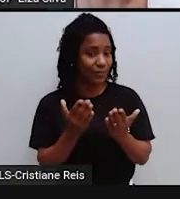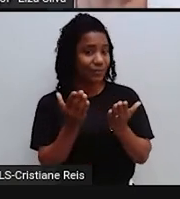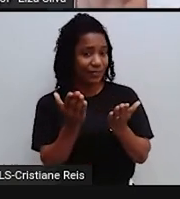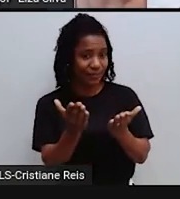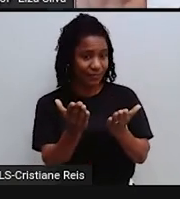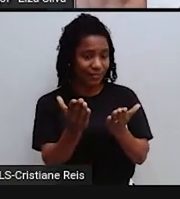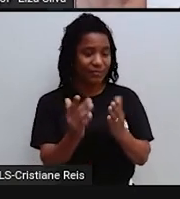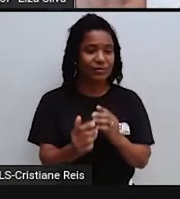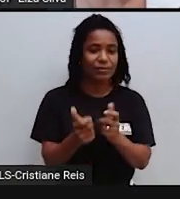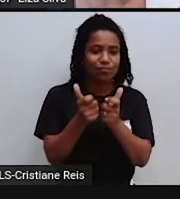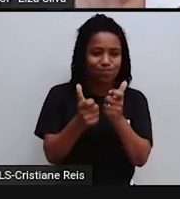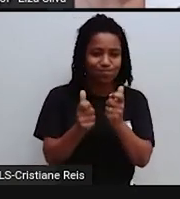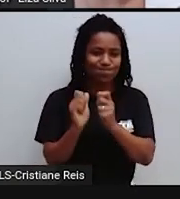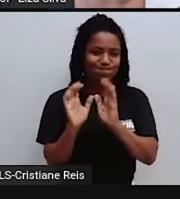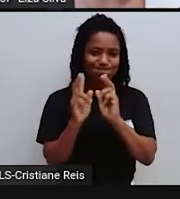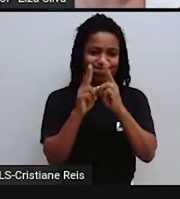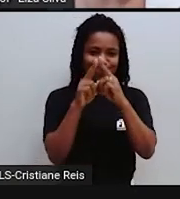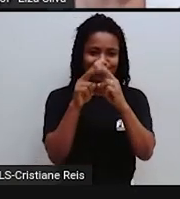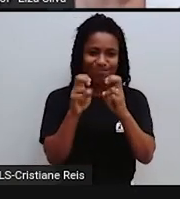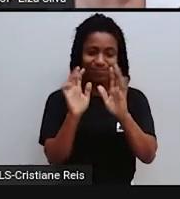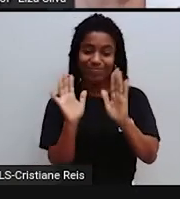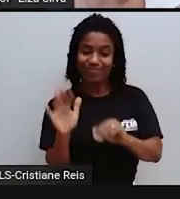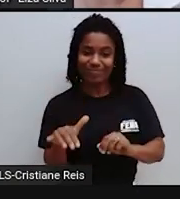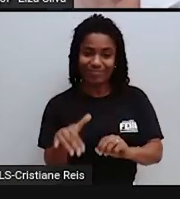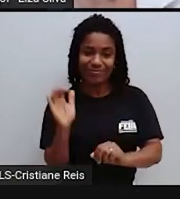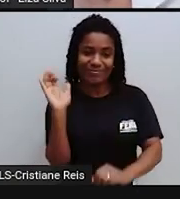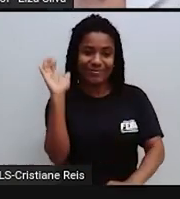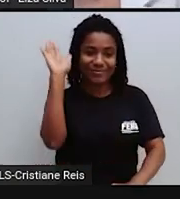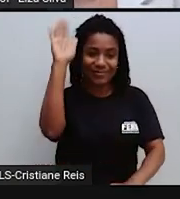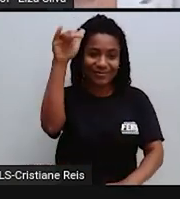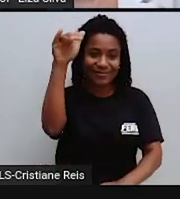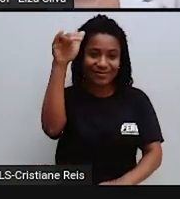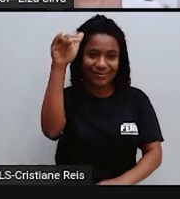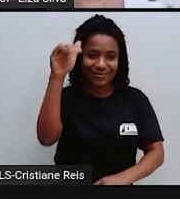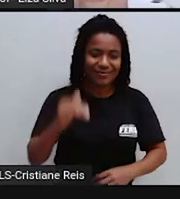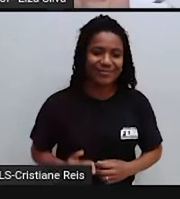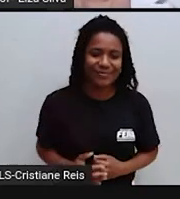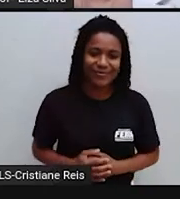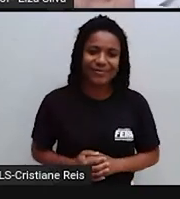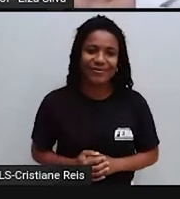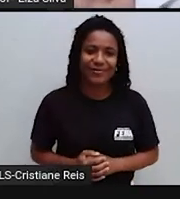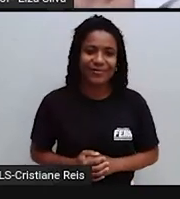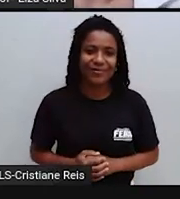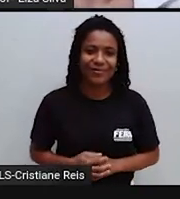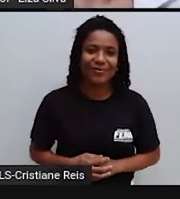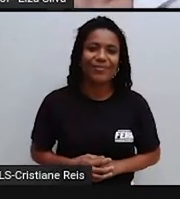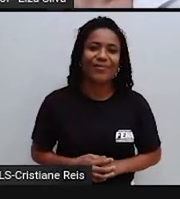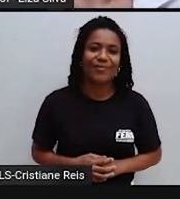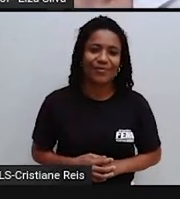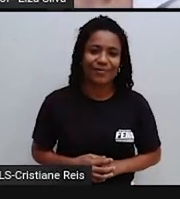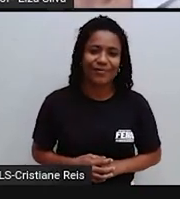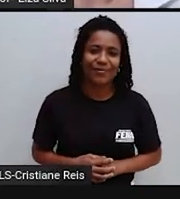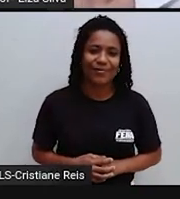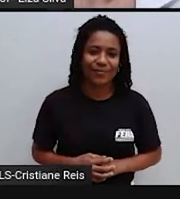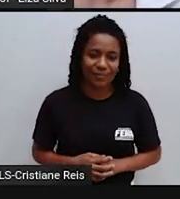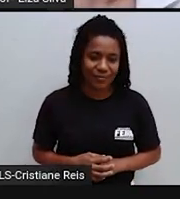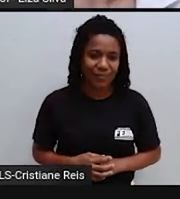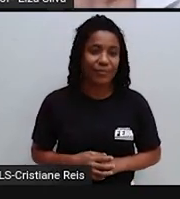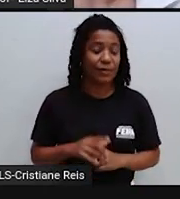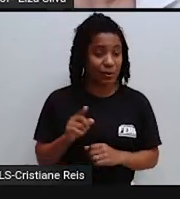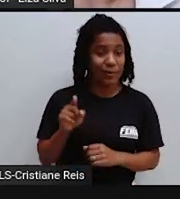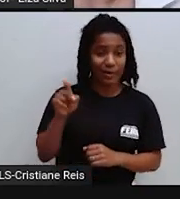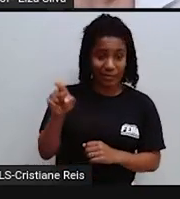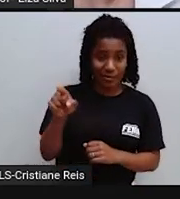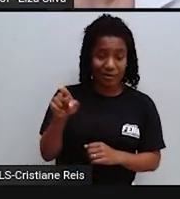jogando basketball. Basketball. He is playing basketball. Ele está